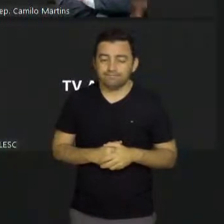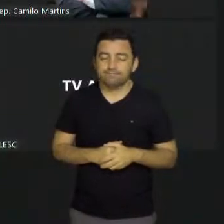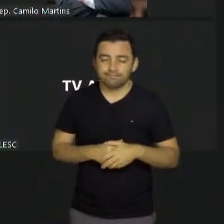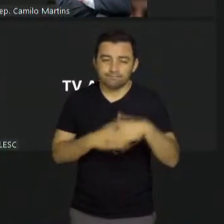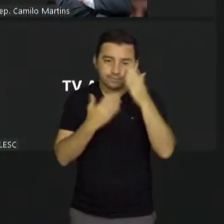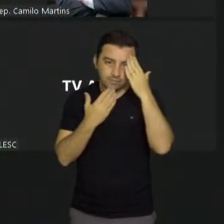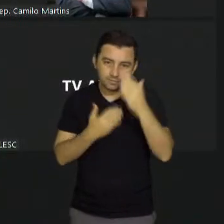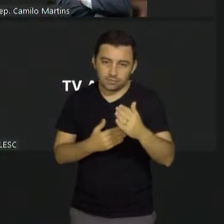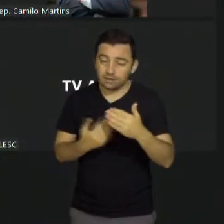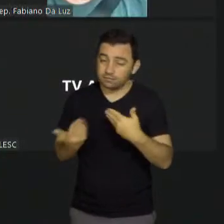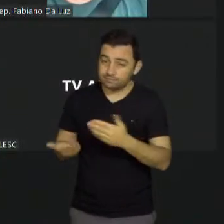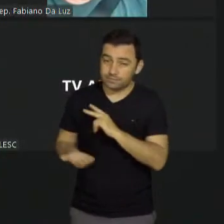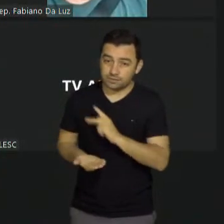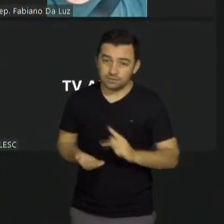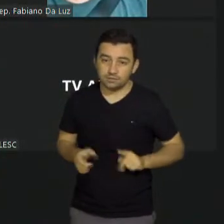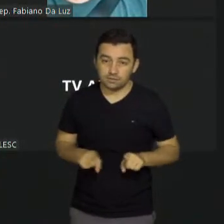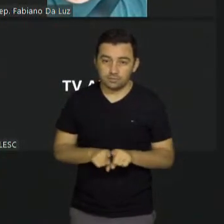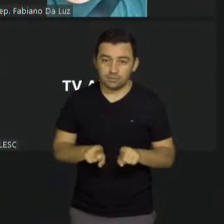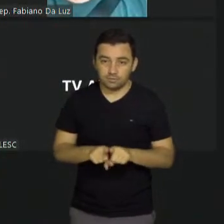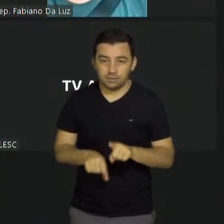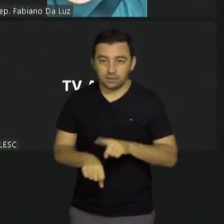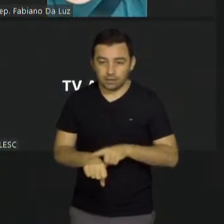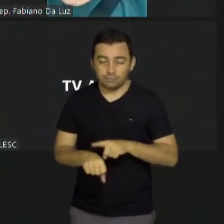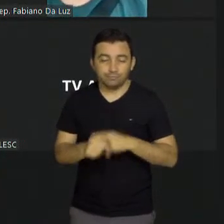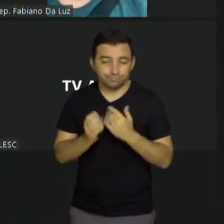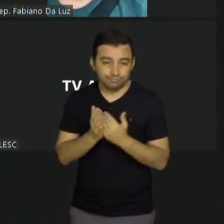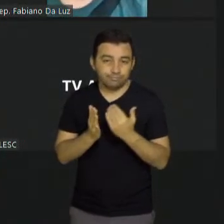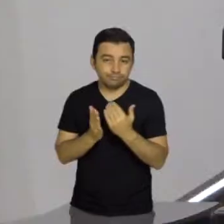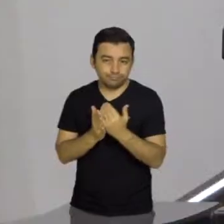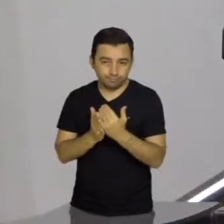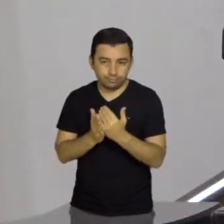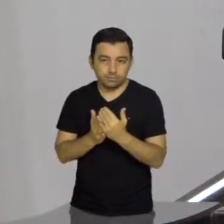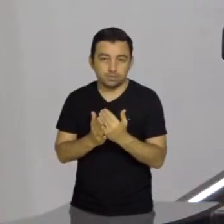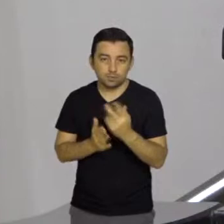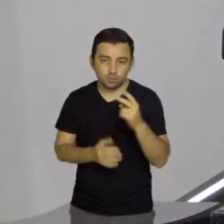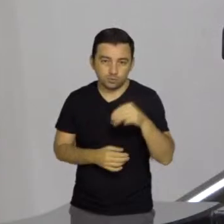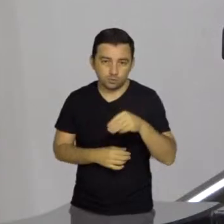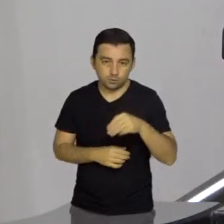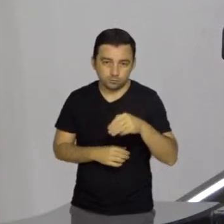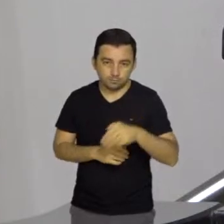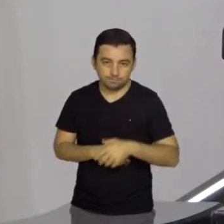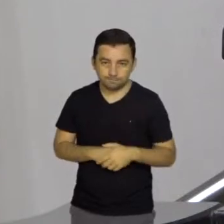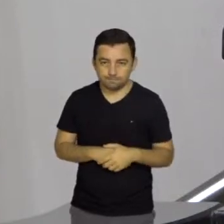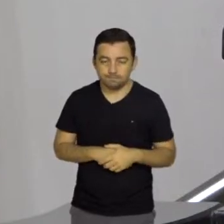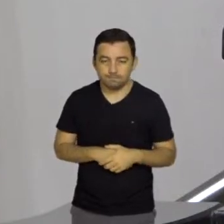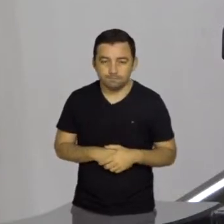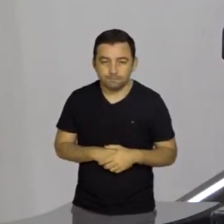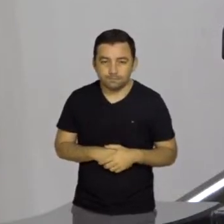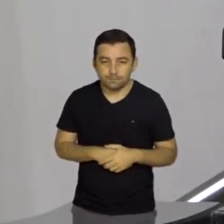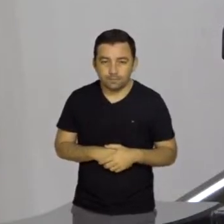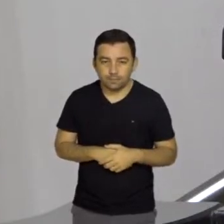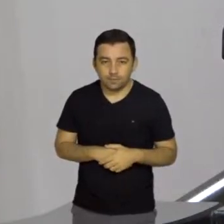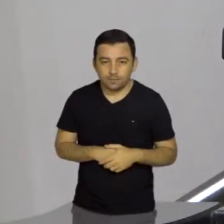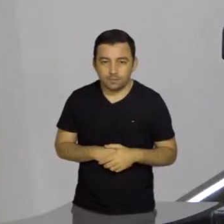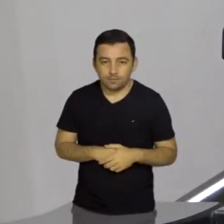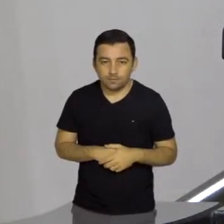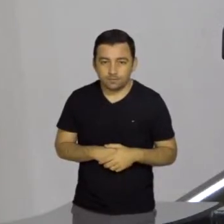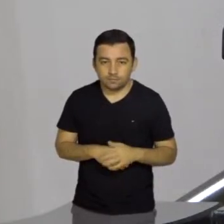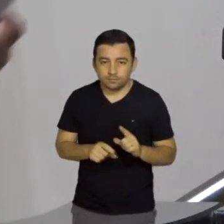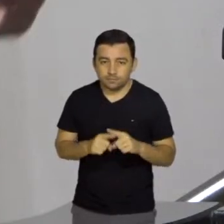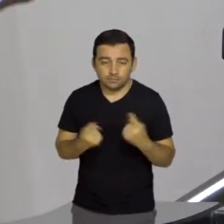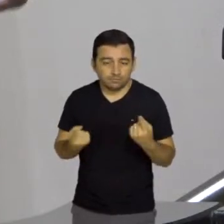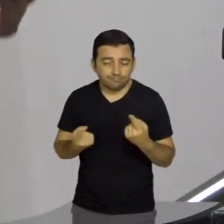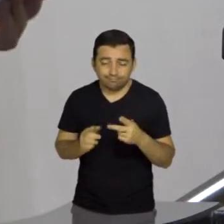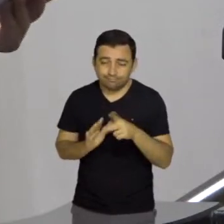Obrigado ao presidente aí por estender 2 minutos o tempo do partido. Então, é um